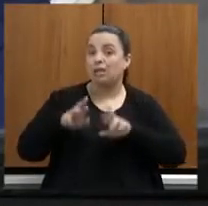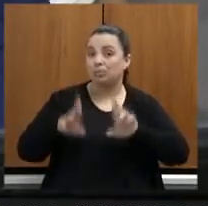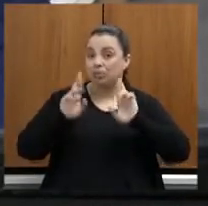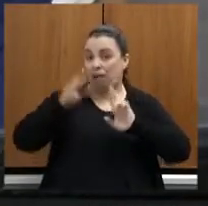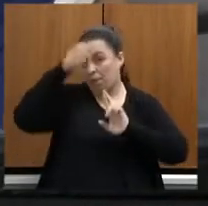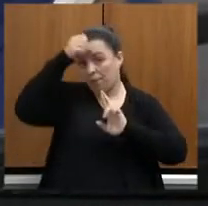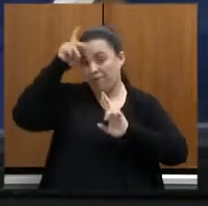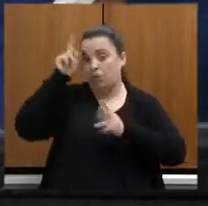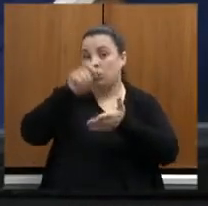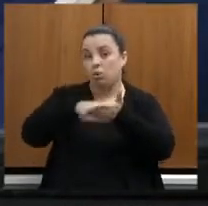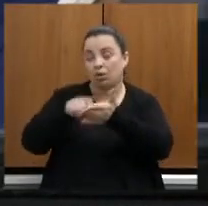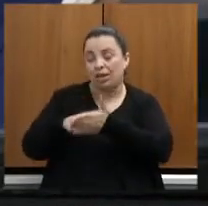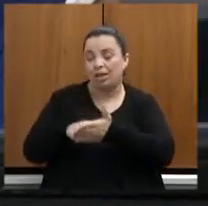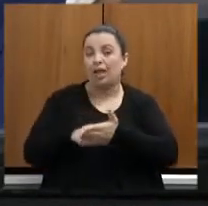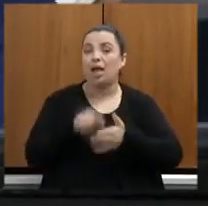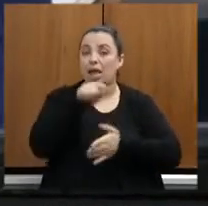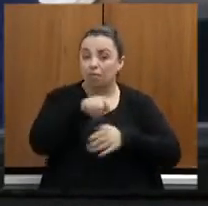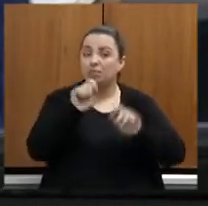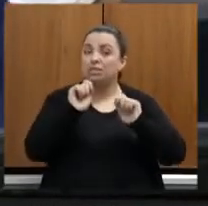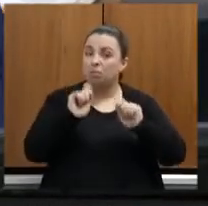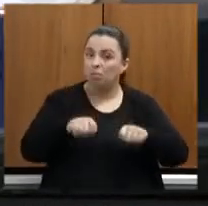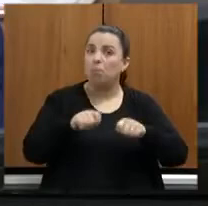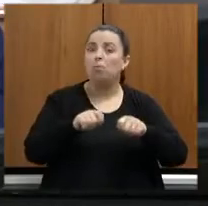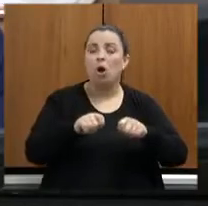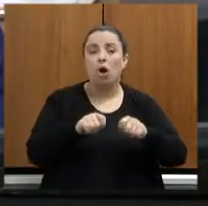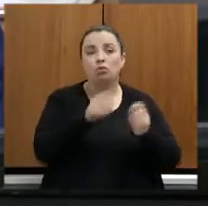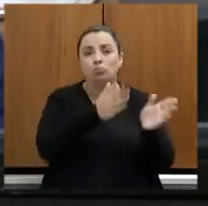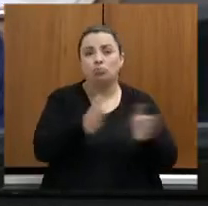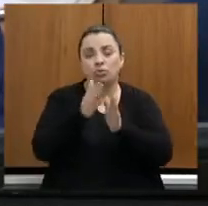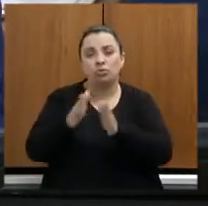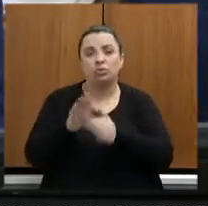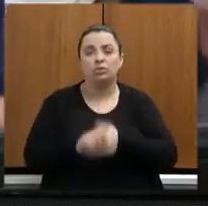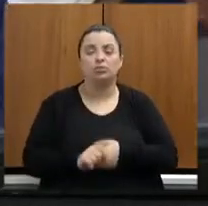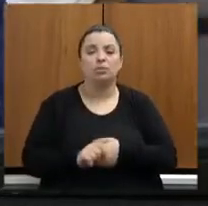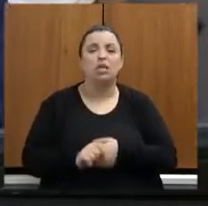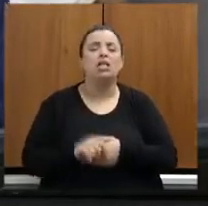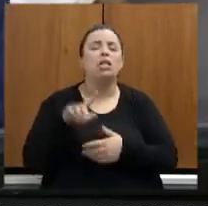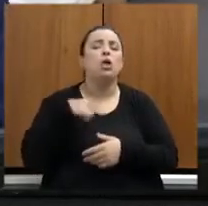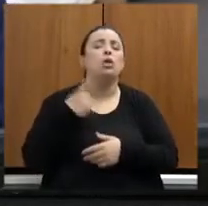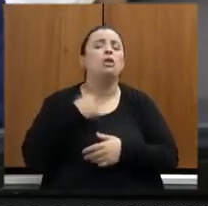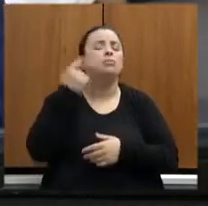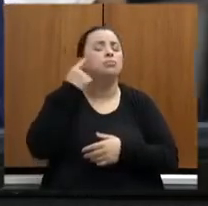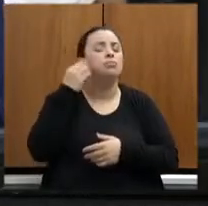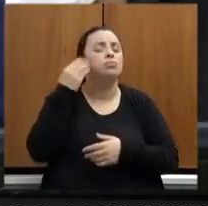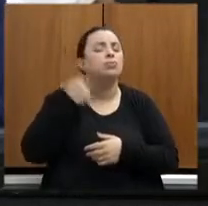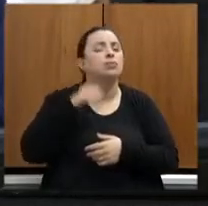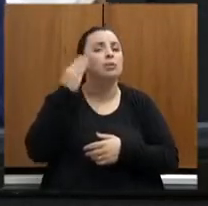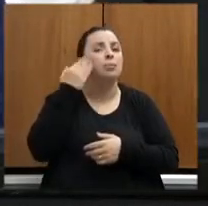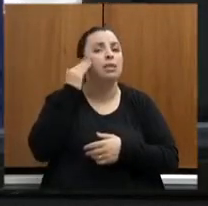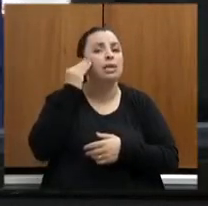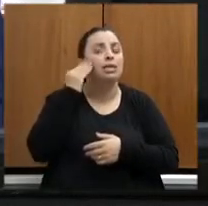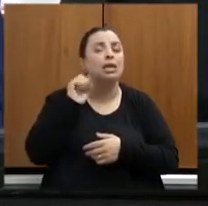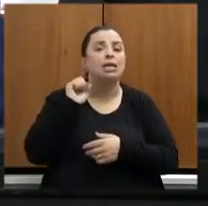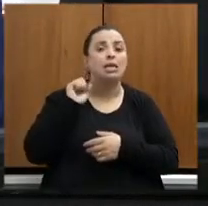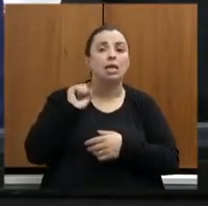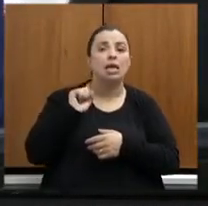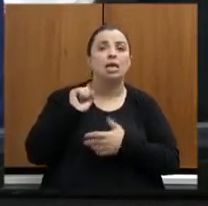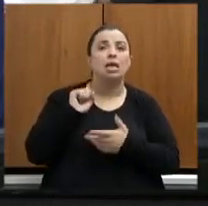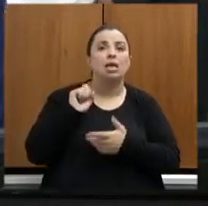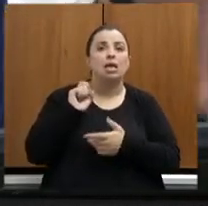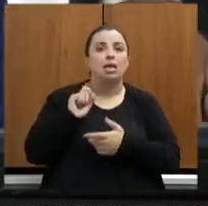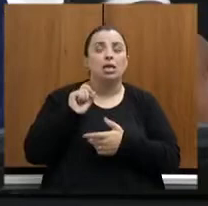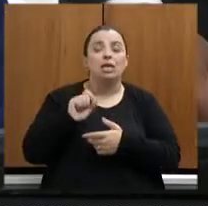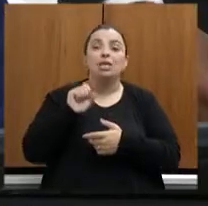confiar a gente tem que entender que não existe bactéria federal estadual e municipal se o município pode